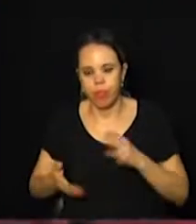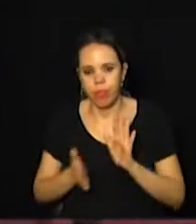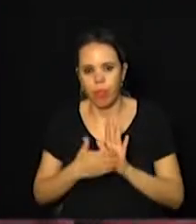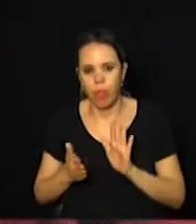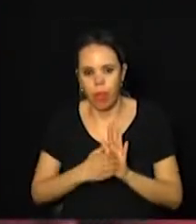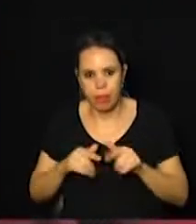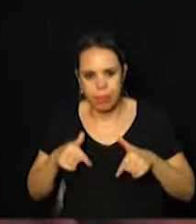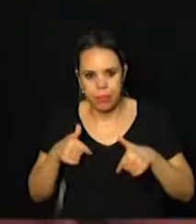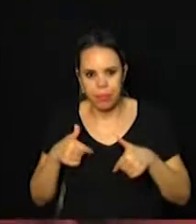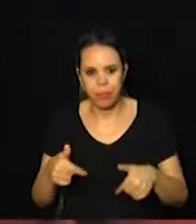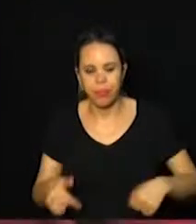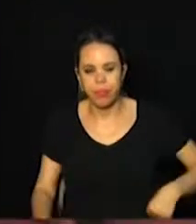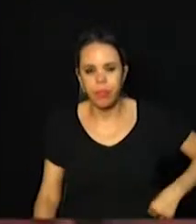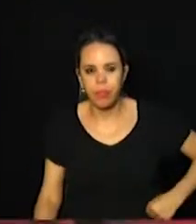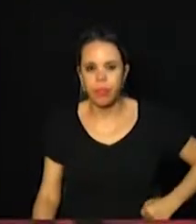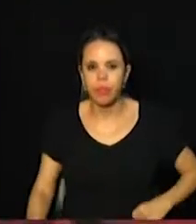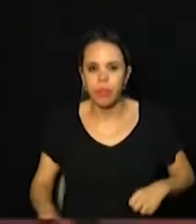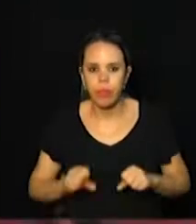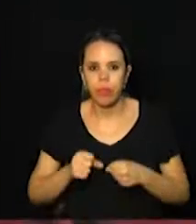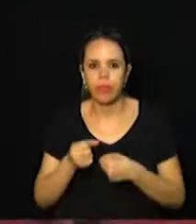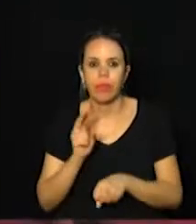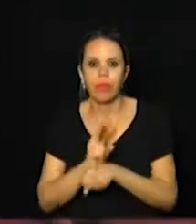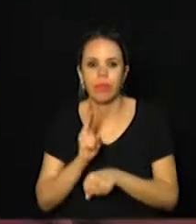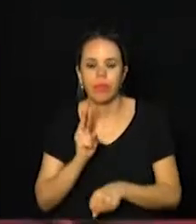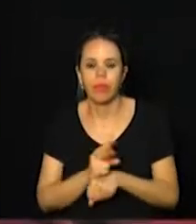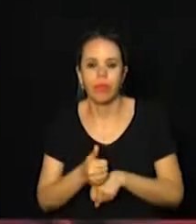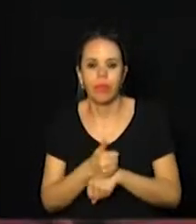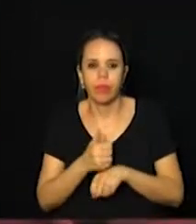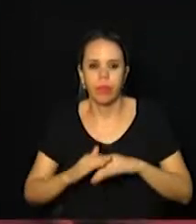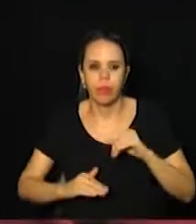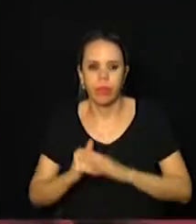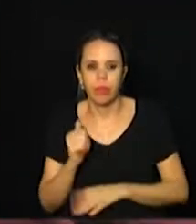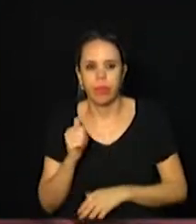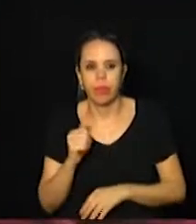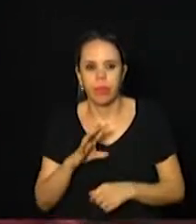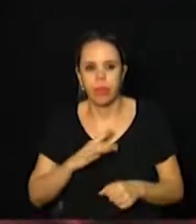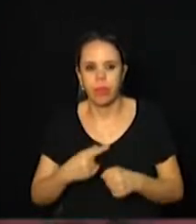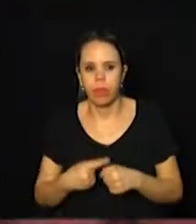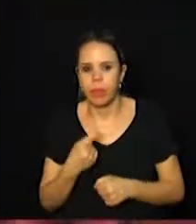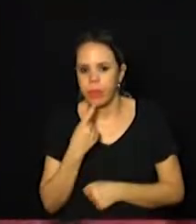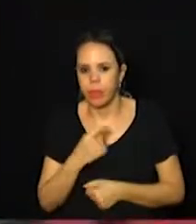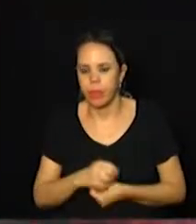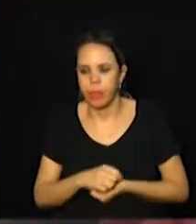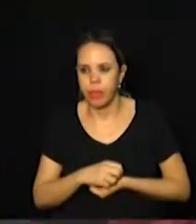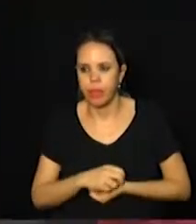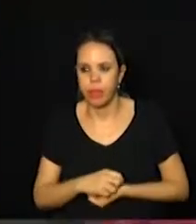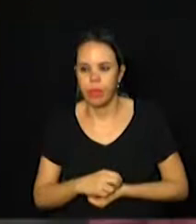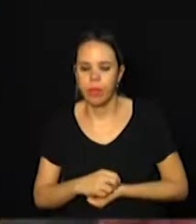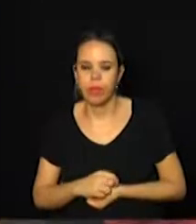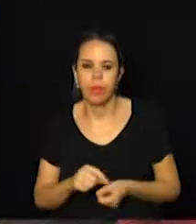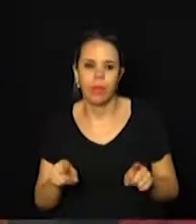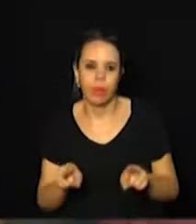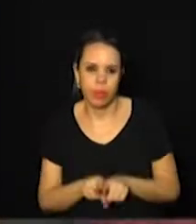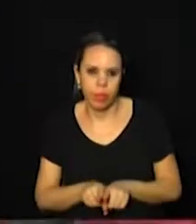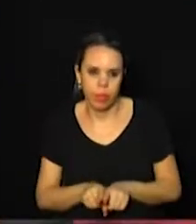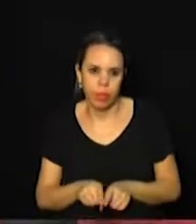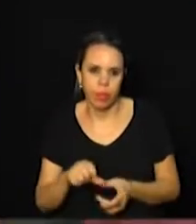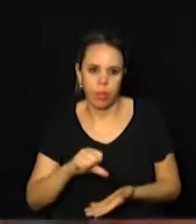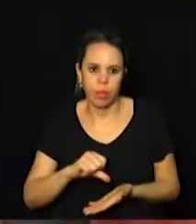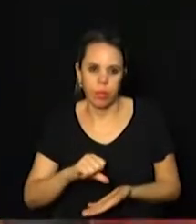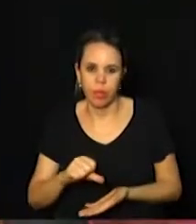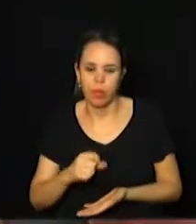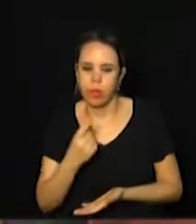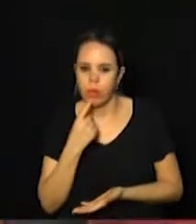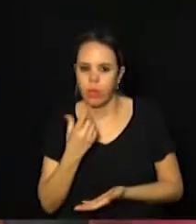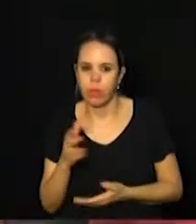propor ações de defesa de preservação da profissão de frentista no município de Campinas e também na Região Metropolitana